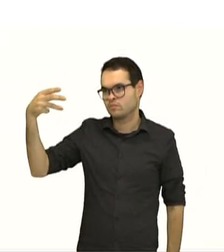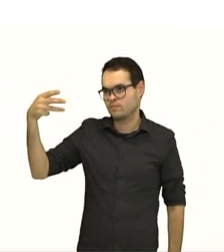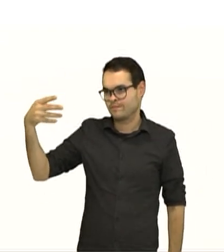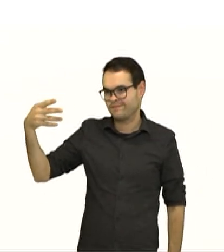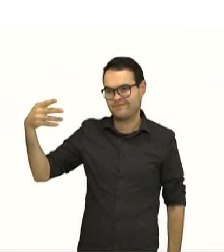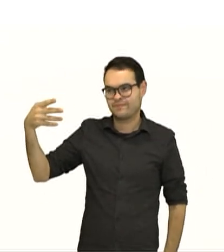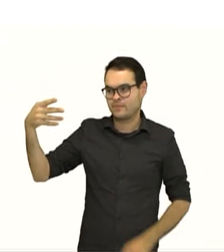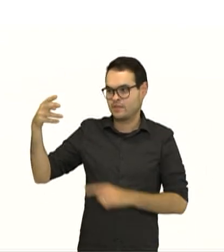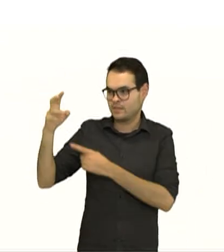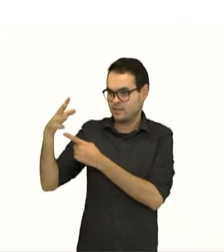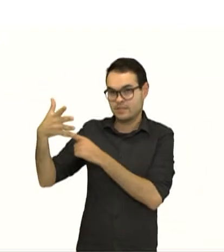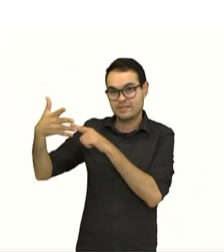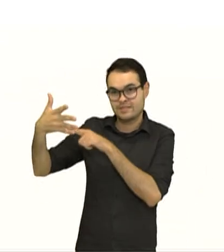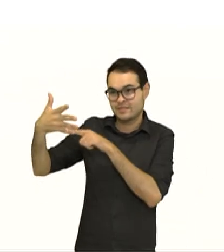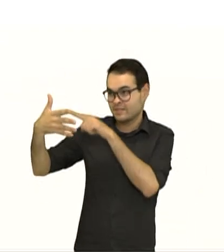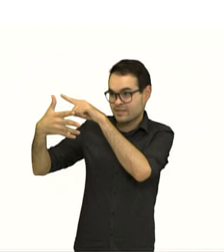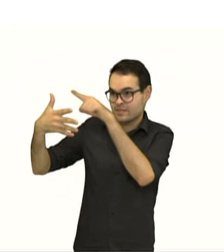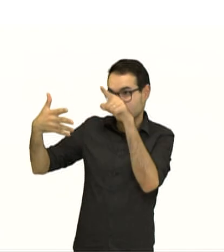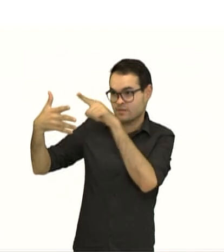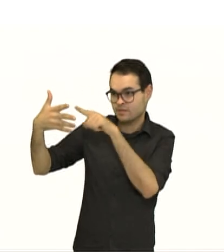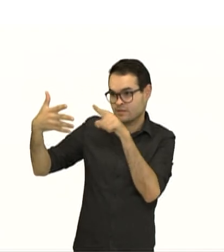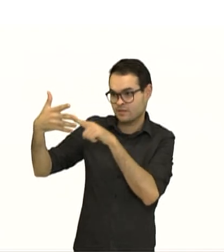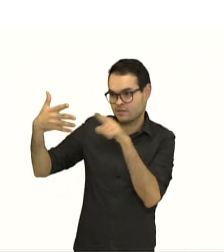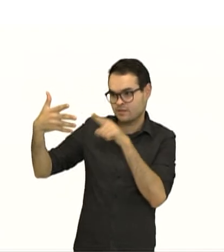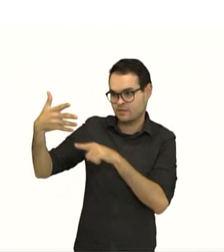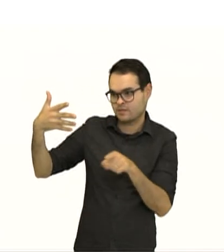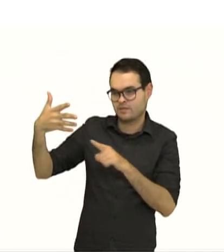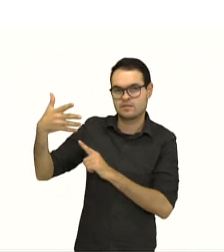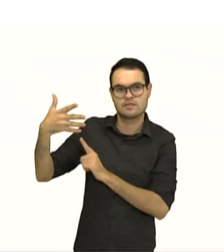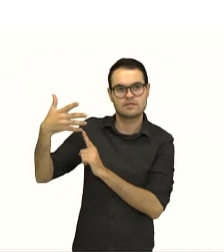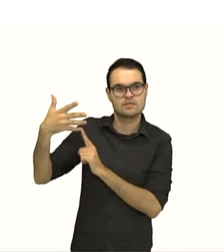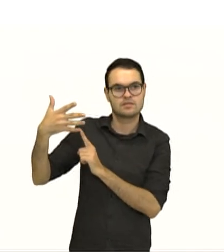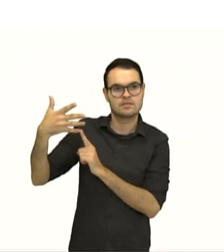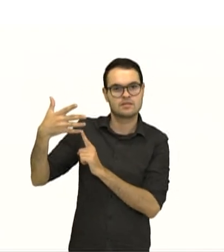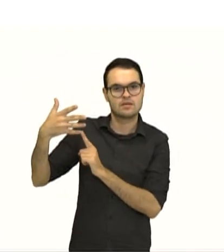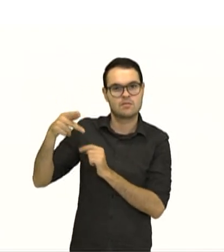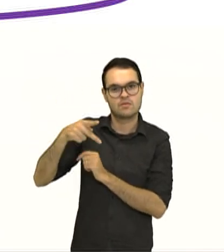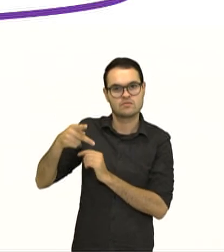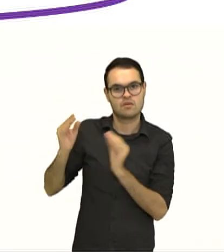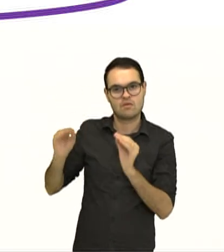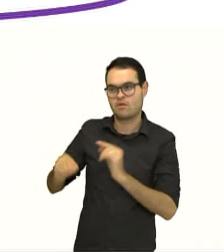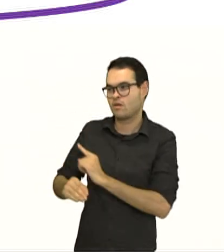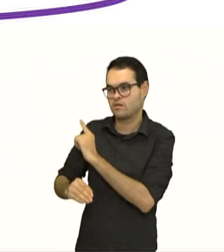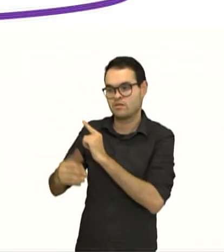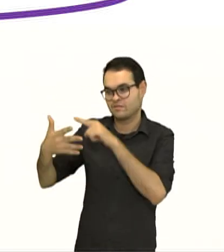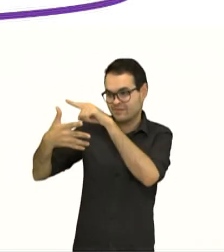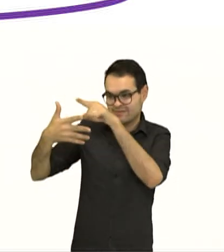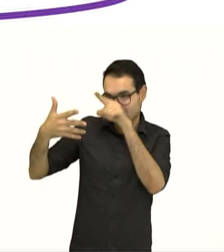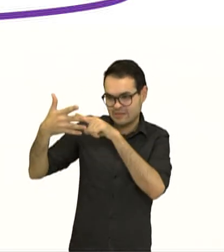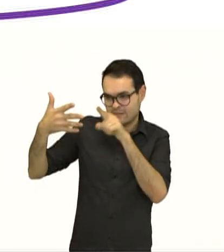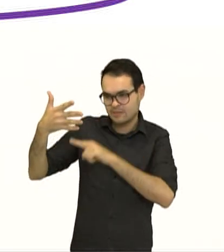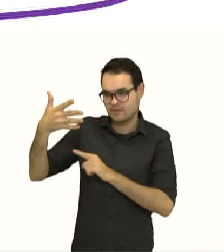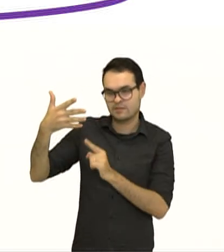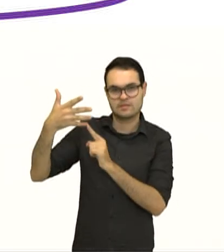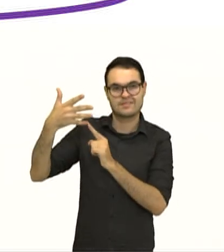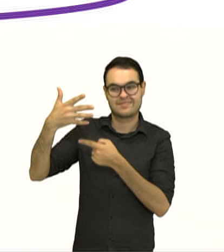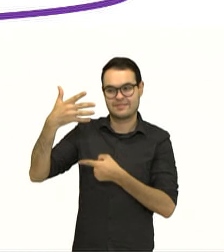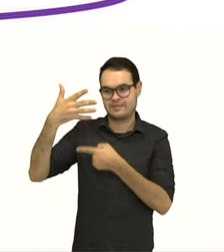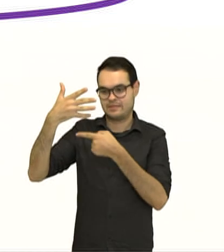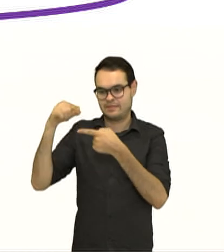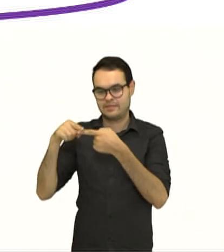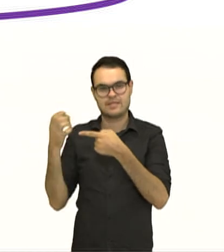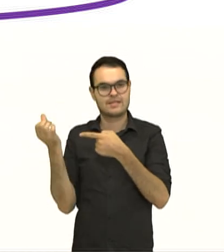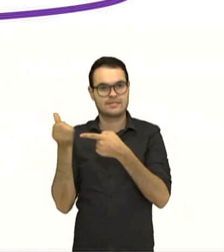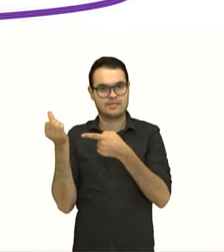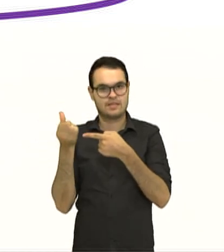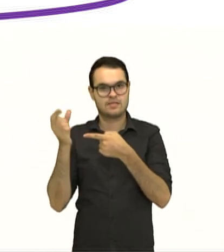linhas, cinco linhas. Então, quando a gente chegar, olha lá que a professora colocou, quando a gente chegar na sexta linha, que é a